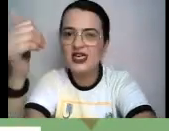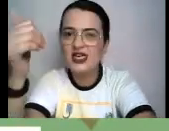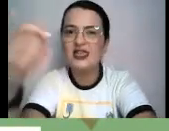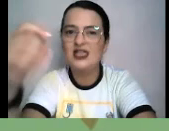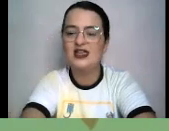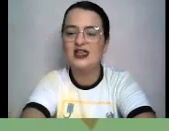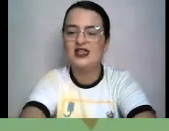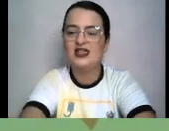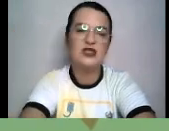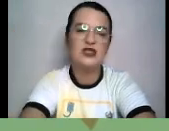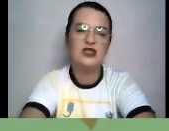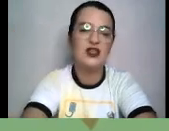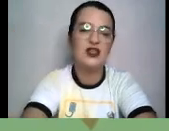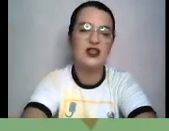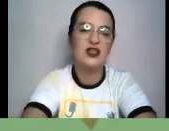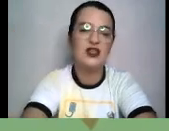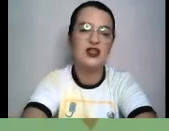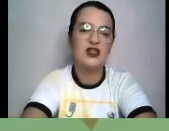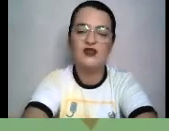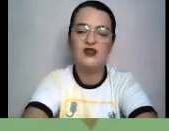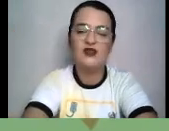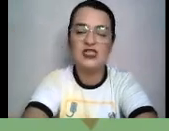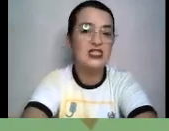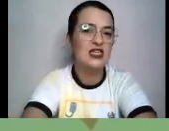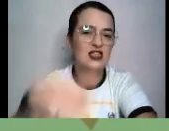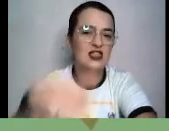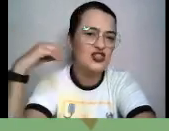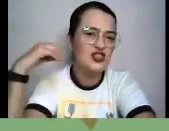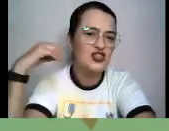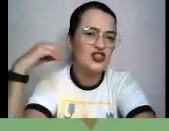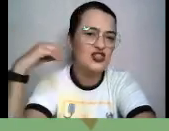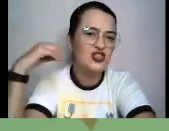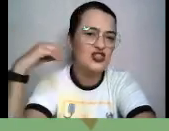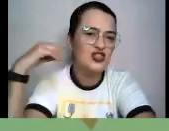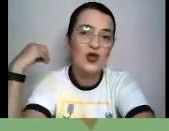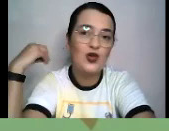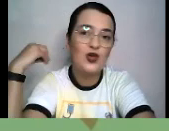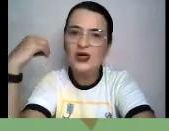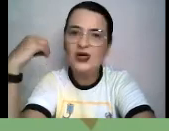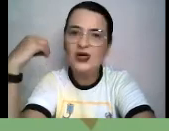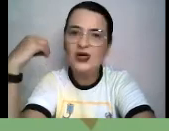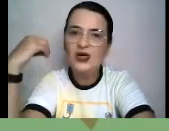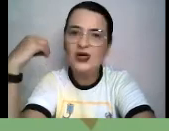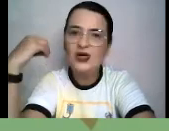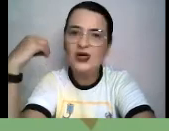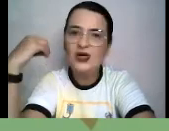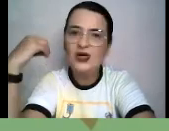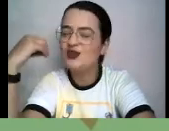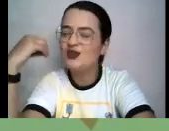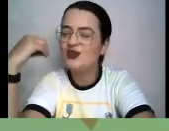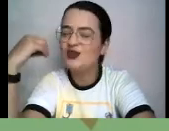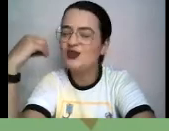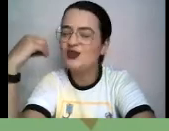vocês estejam acompanhando tudinho direitinho. Então, nossa aula de hoje é aula de revisão. Olha que